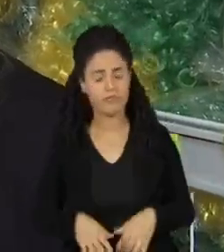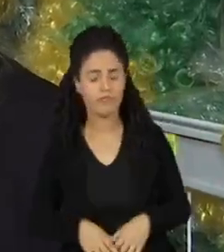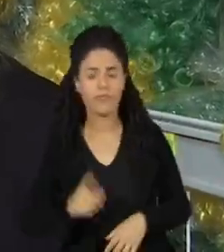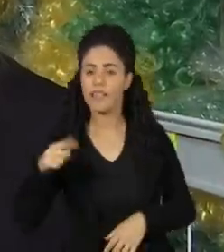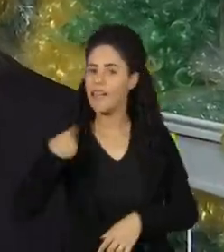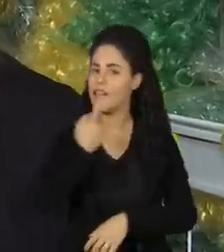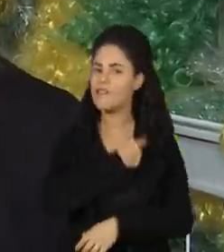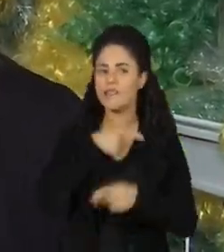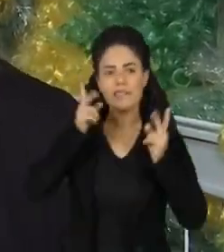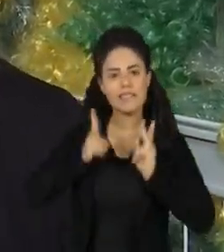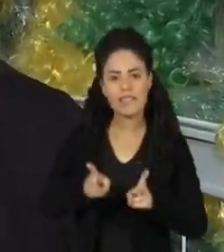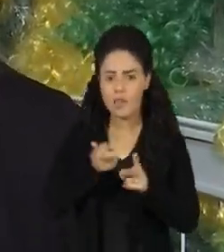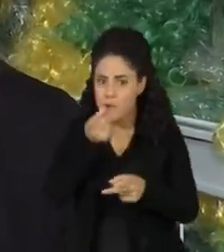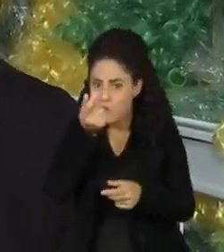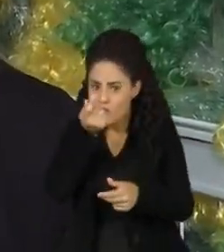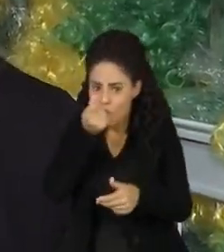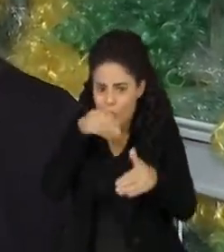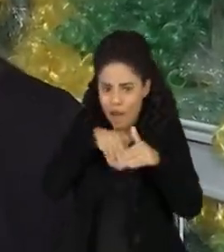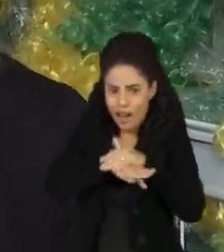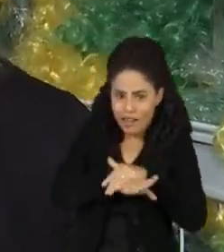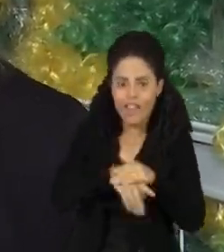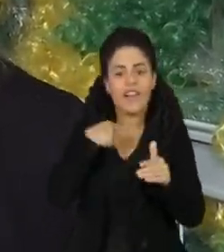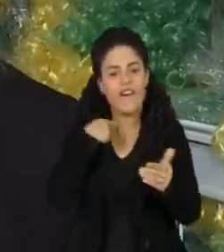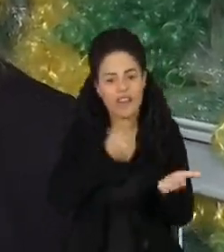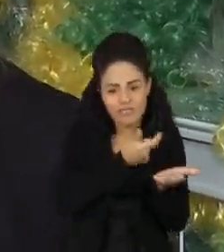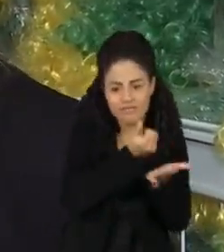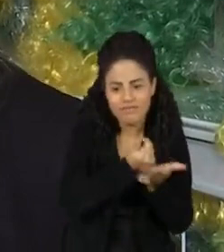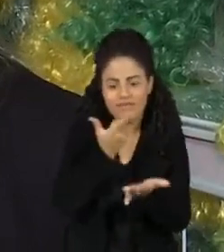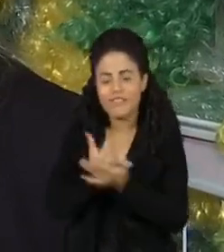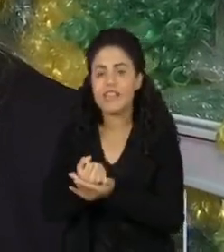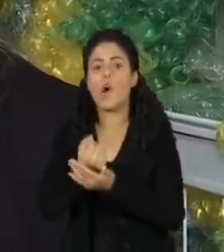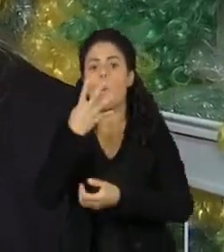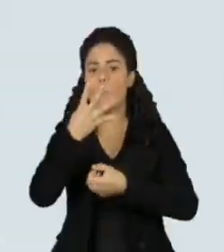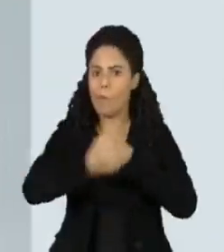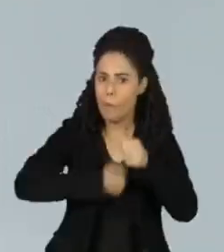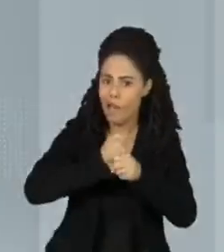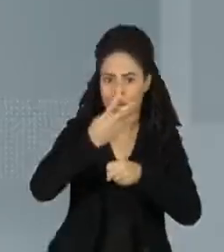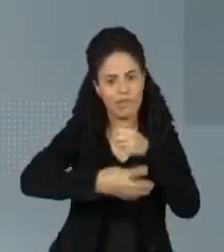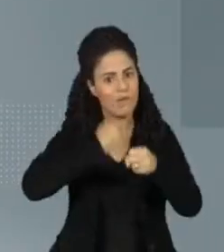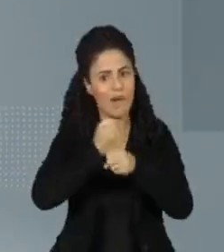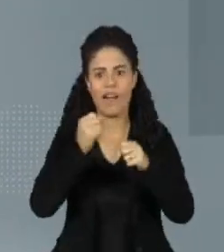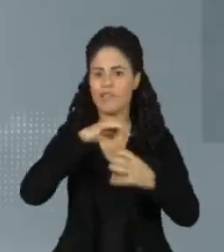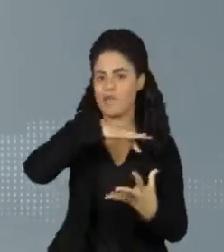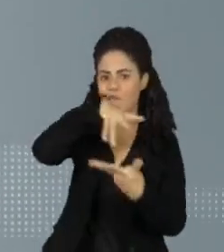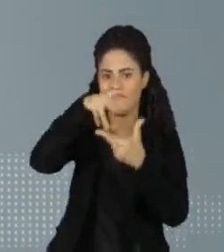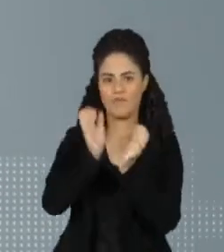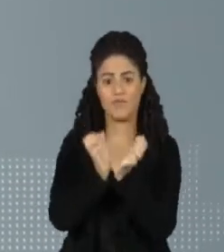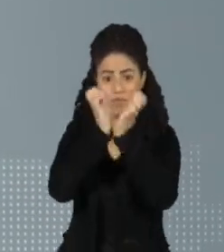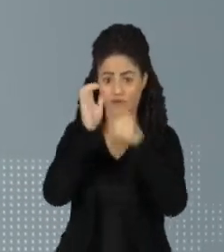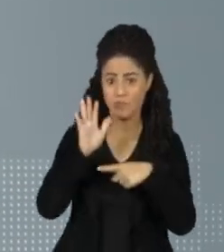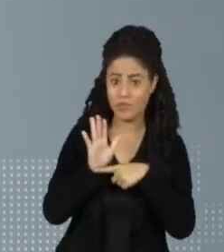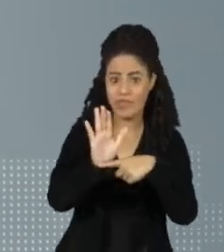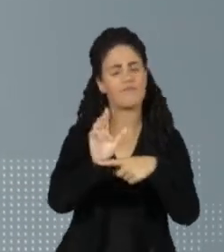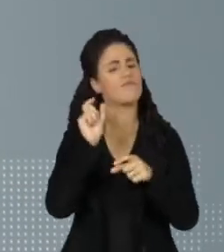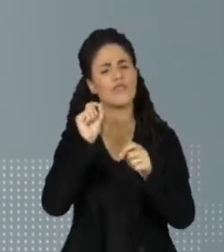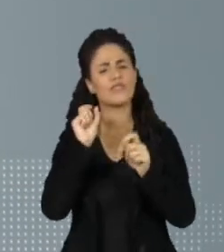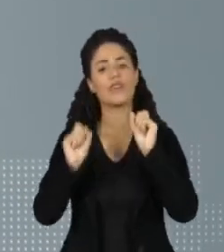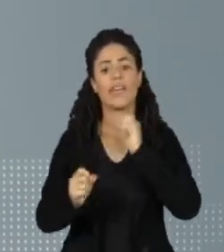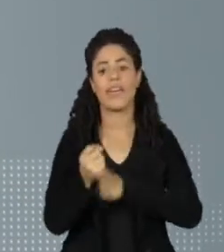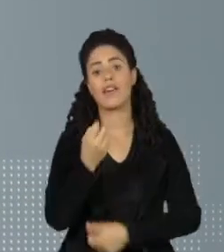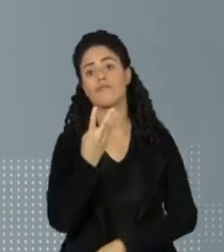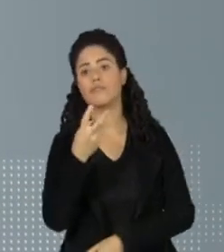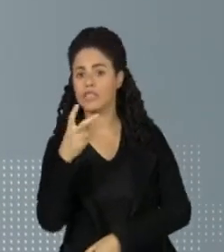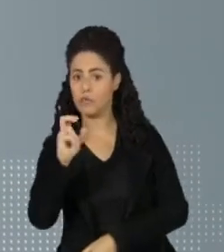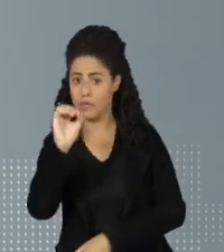uma sempre uma reserva né que vamos gastar porque a copa de quatro e quatro anos a gente tem que aproveitar uma pesquisa mostra que mais da metade dos brasileiros